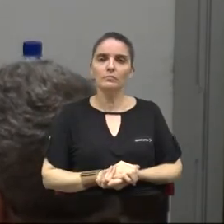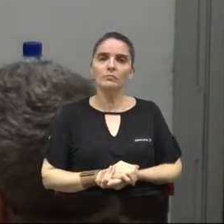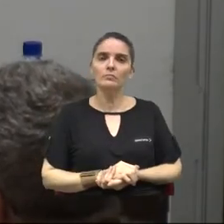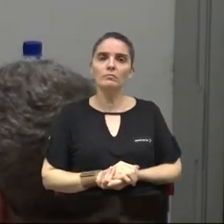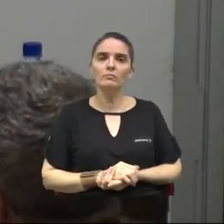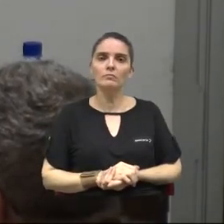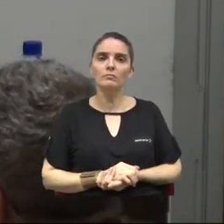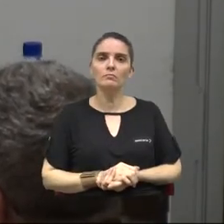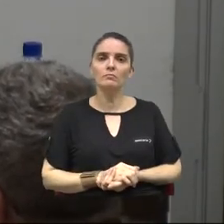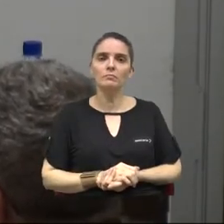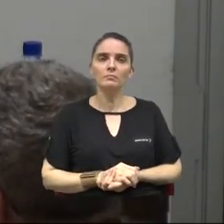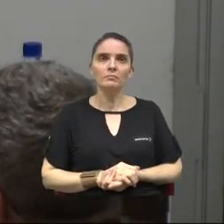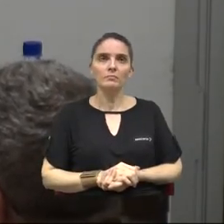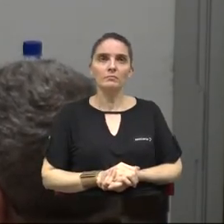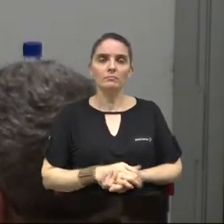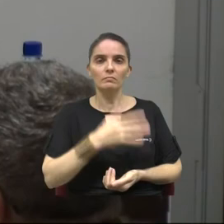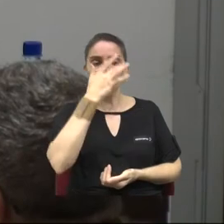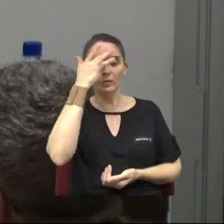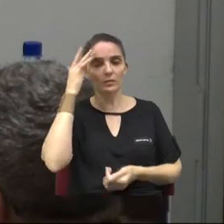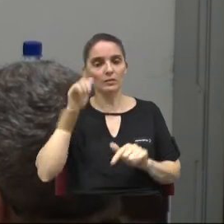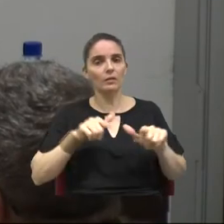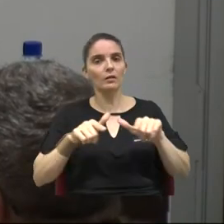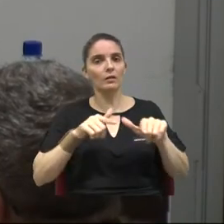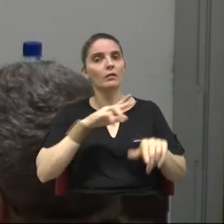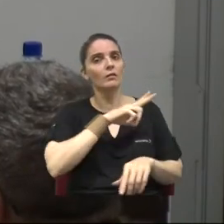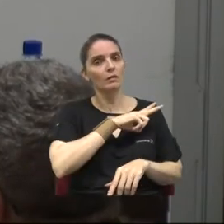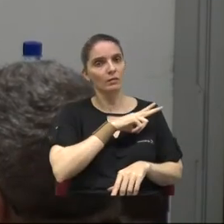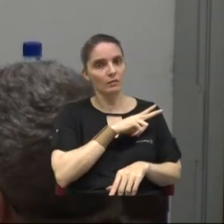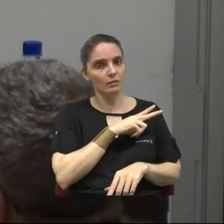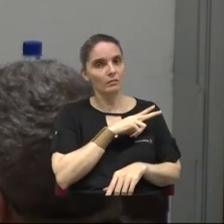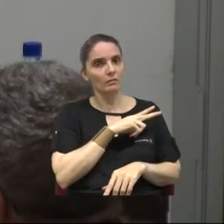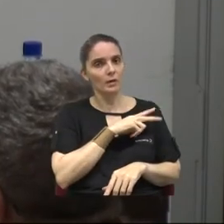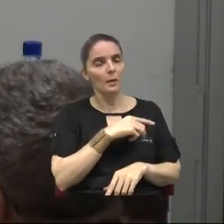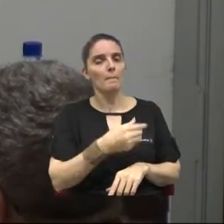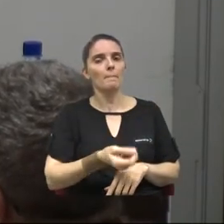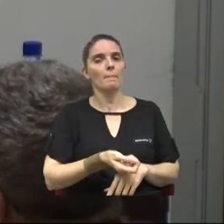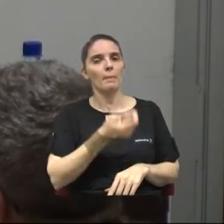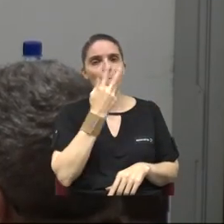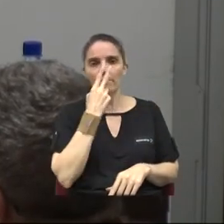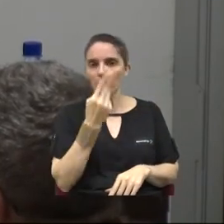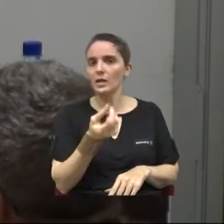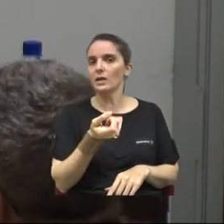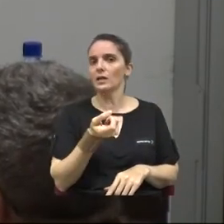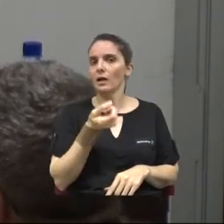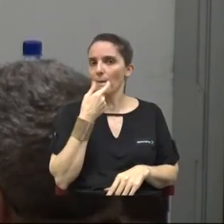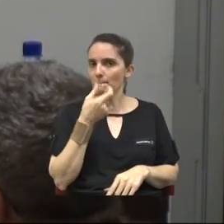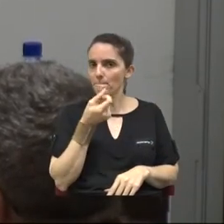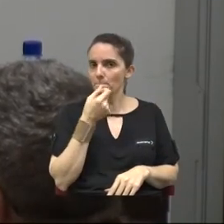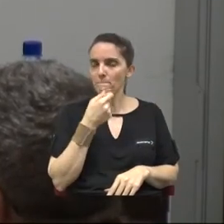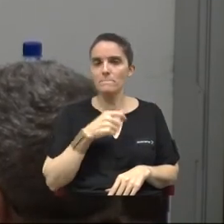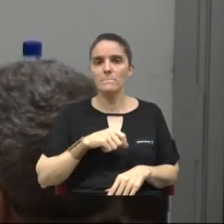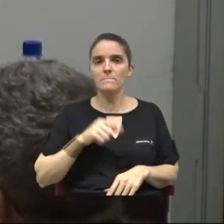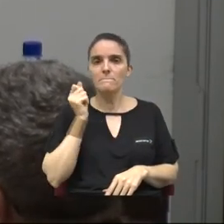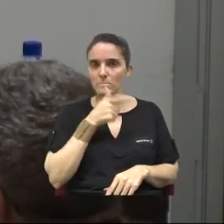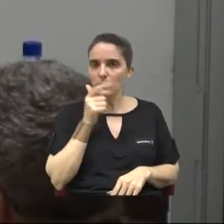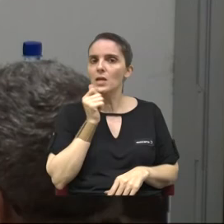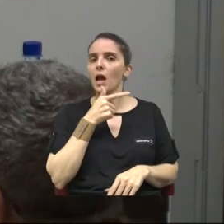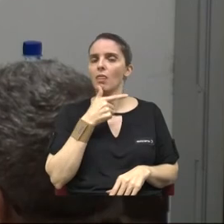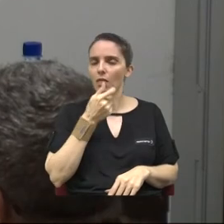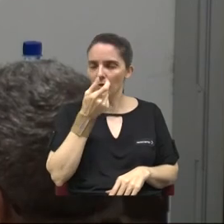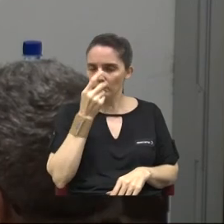Assessor particular, para mim, aí sim é tirar sarro da população. E principalmente todos os outros